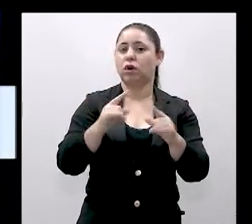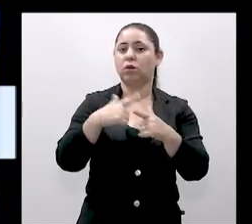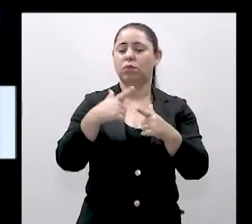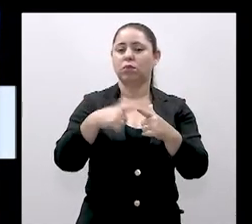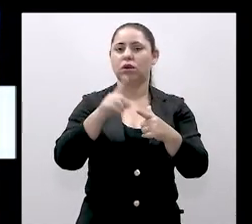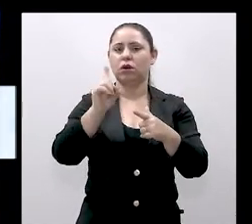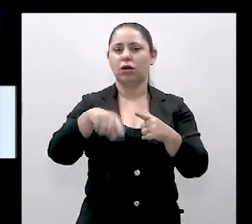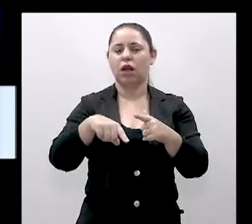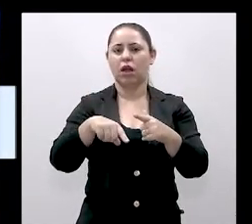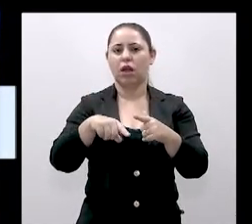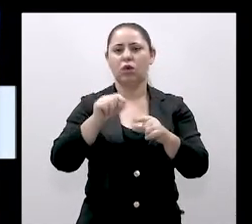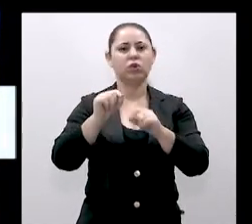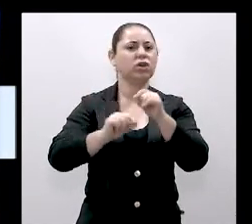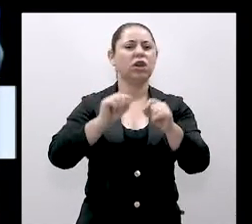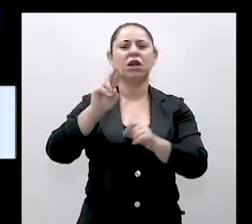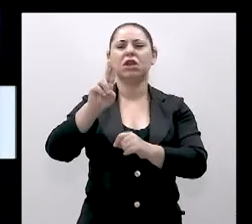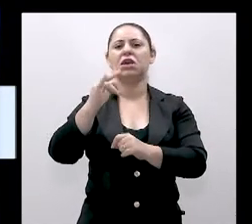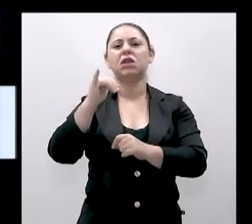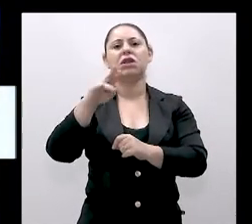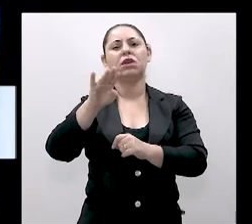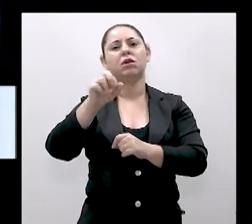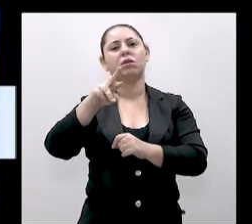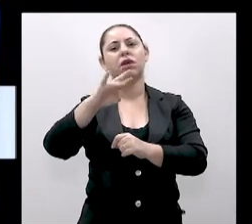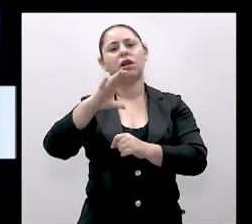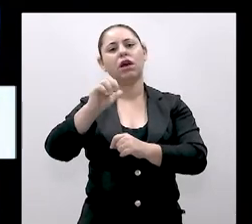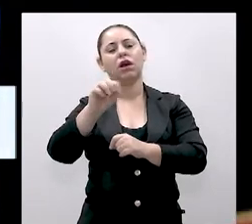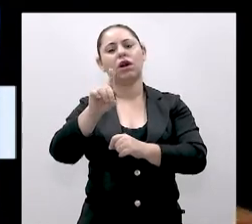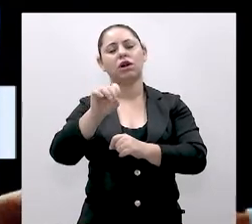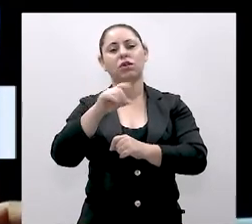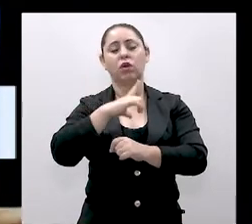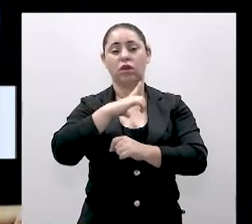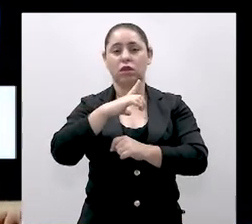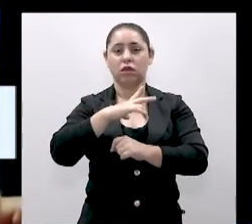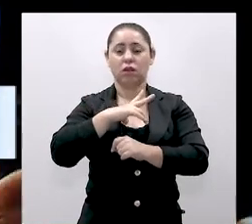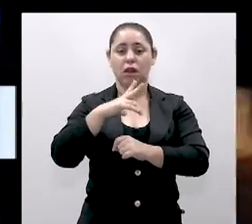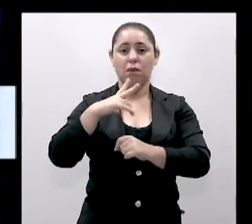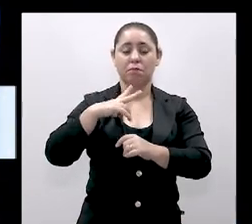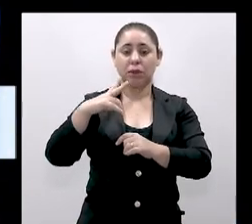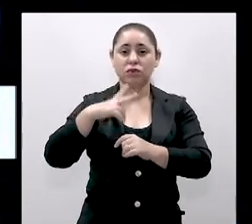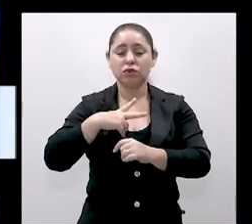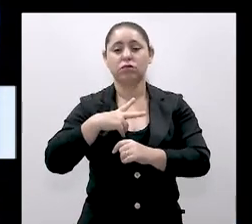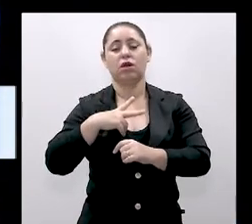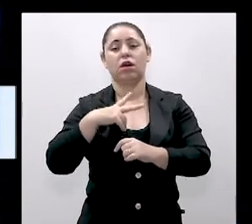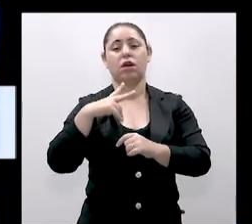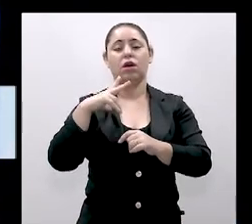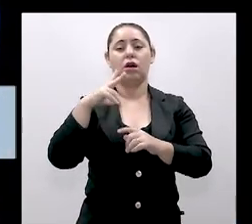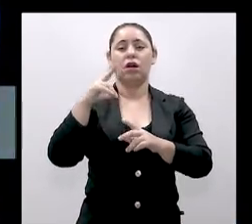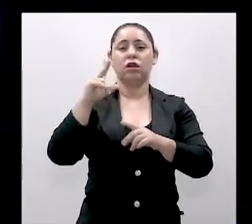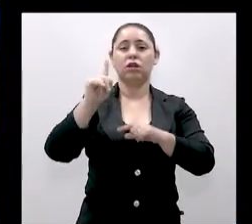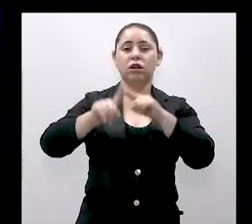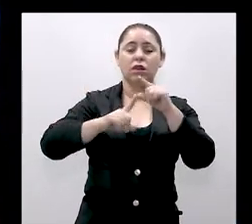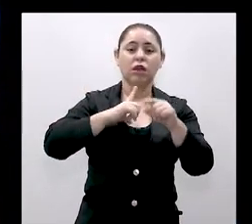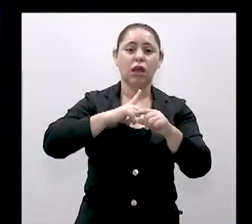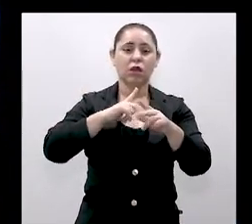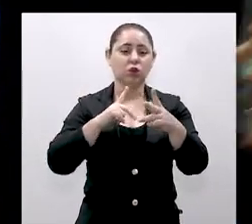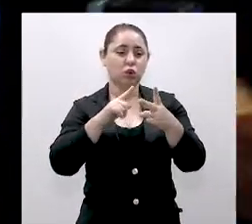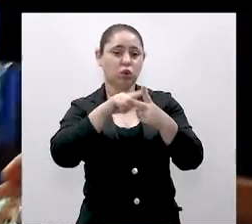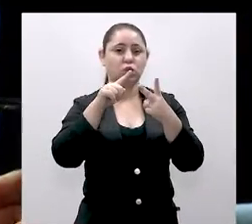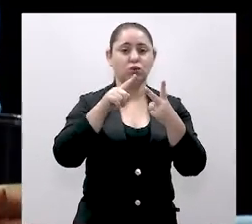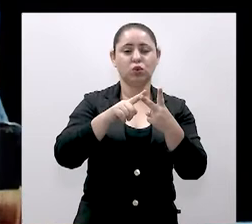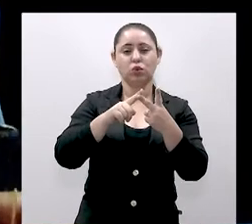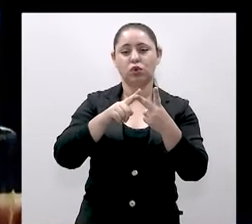setor o fator altamente imbricado o quê que é indicado você tem estatal você tem privado você tem